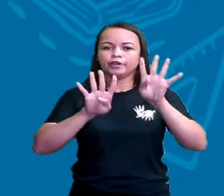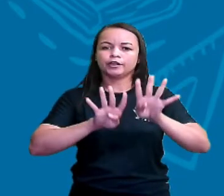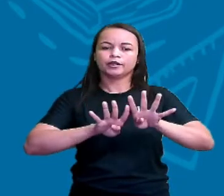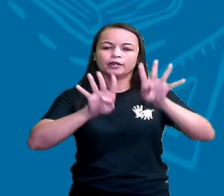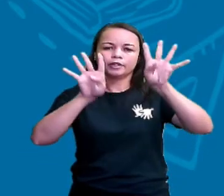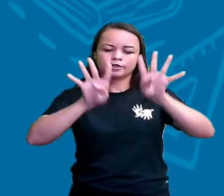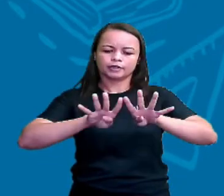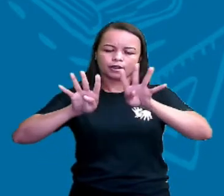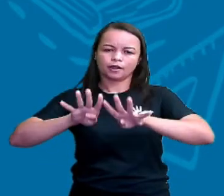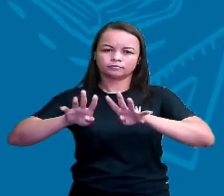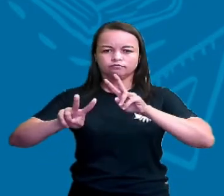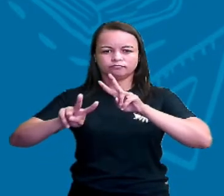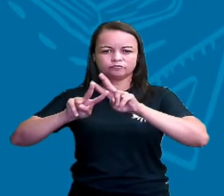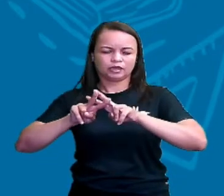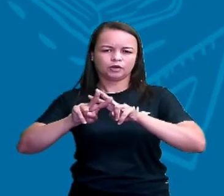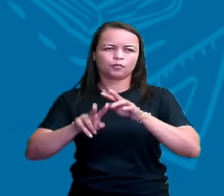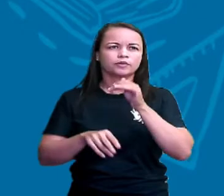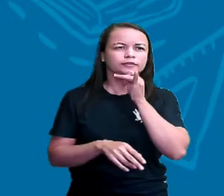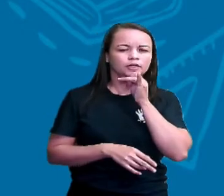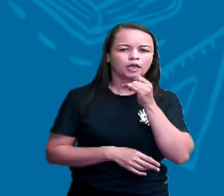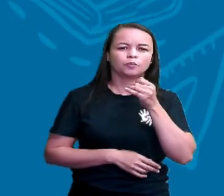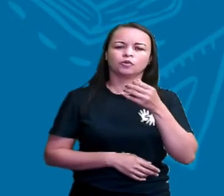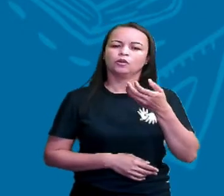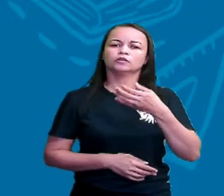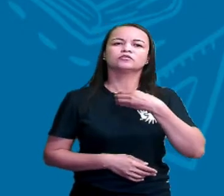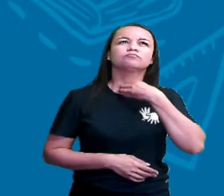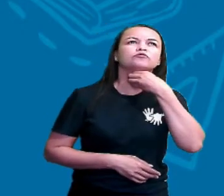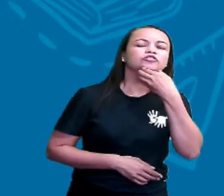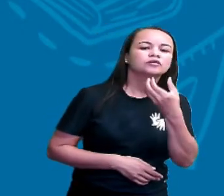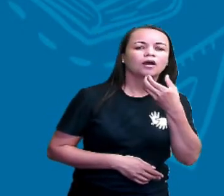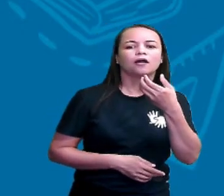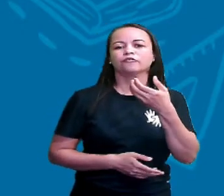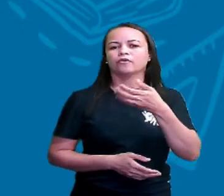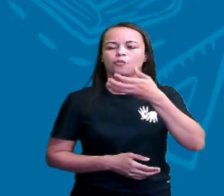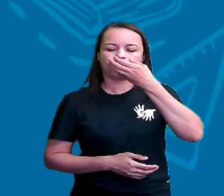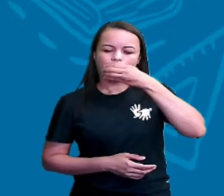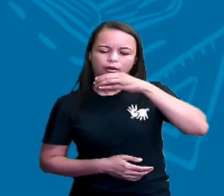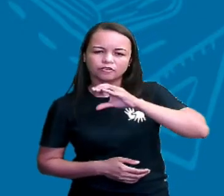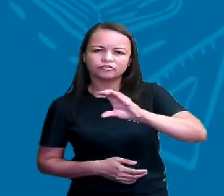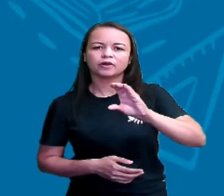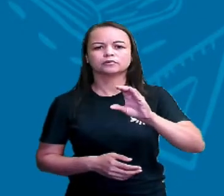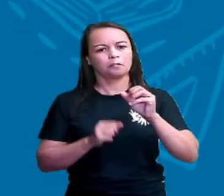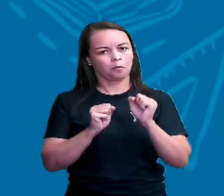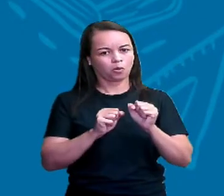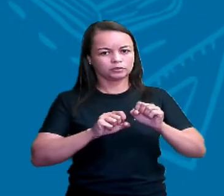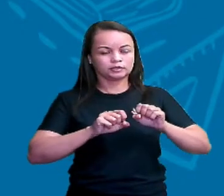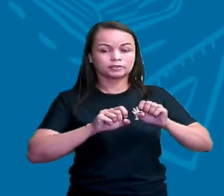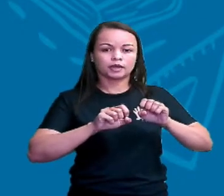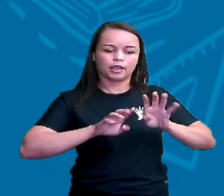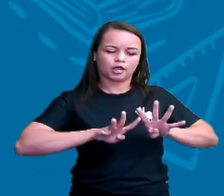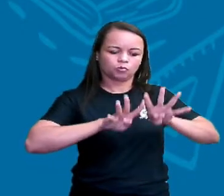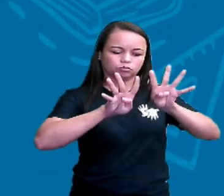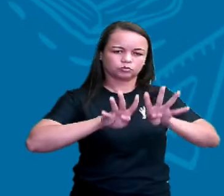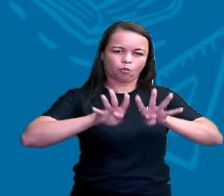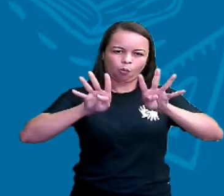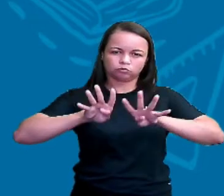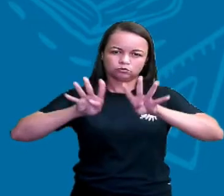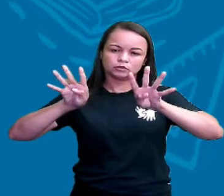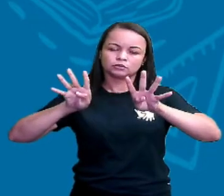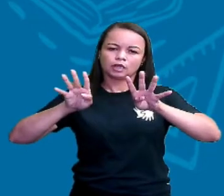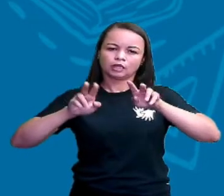exemplo para vocês do elefante, que são animais que podem ser encontrados em cativeiro, como por exemplo no